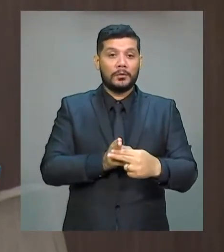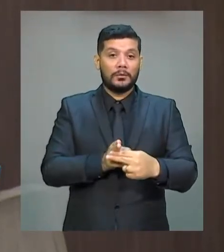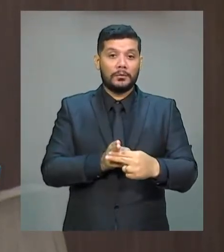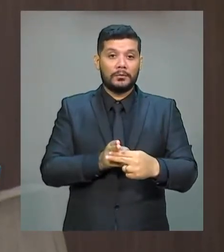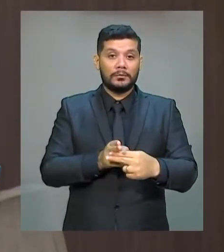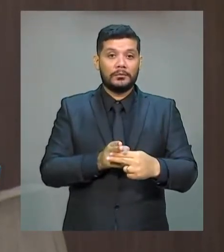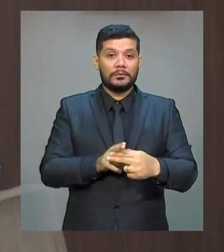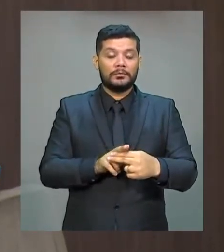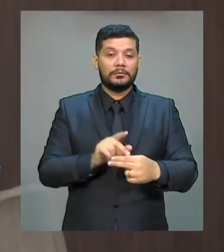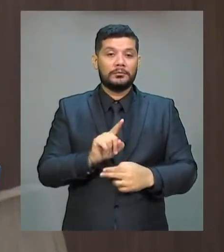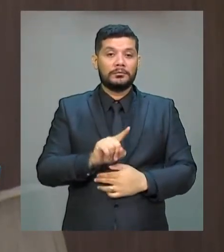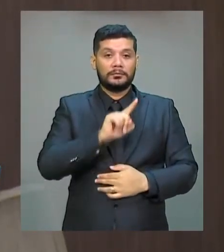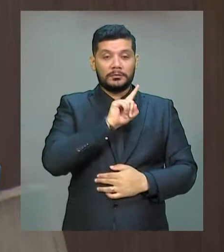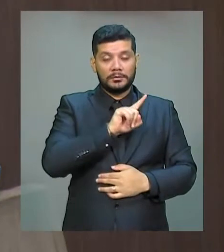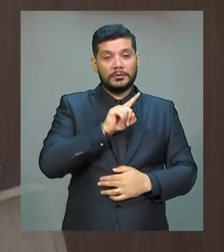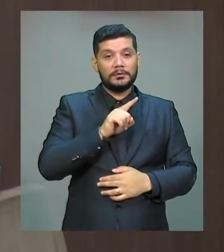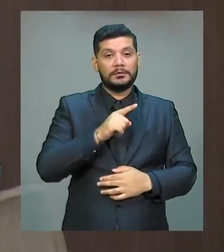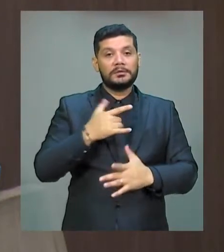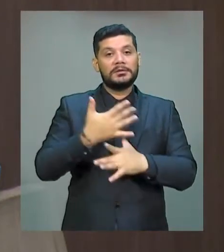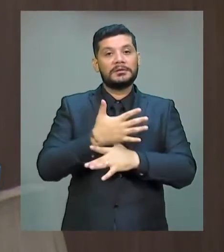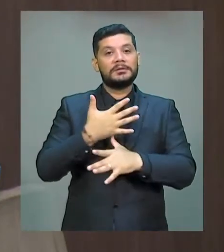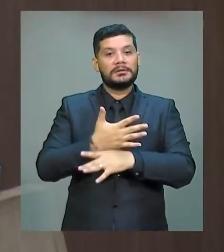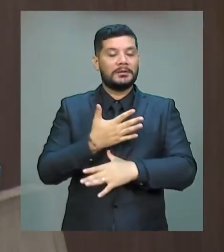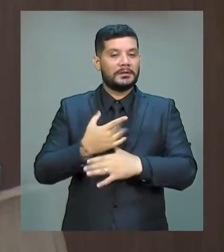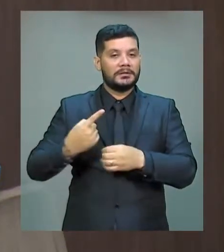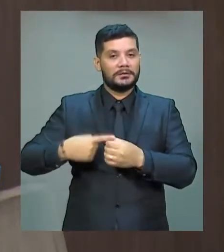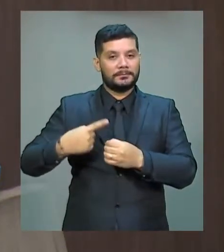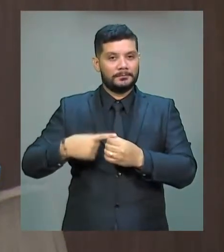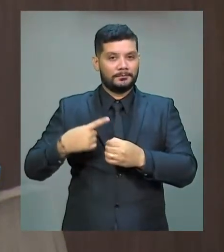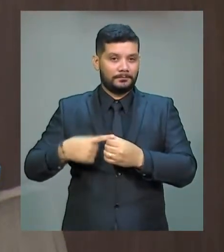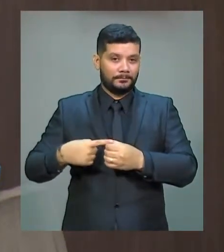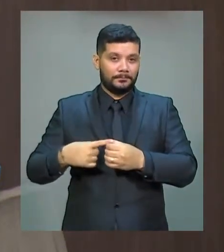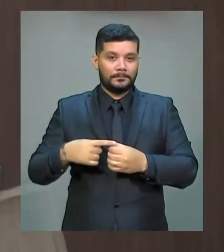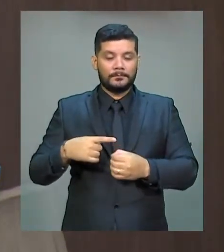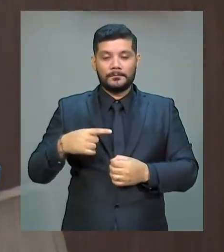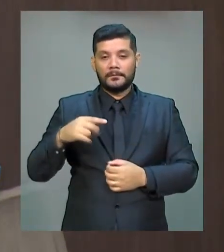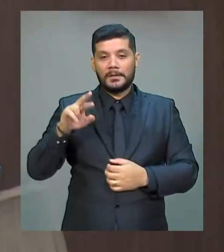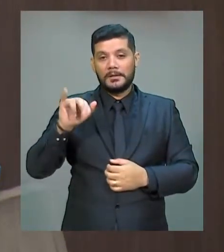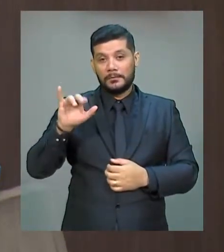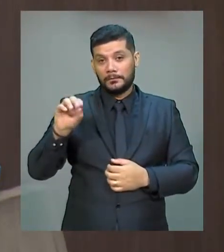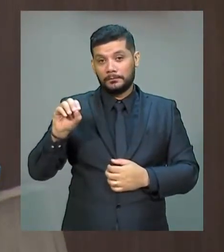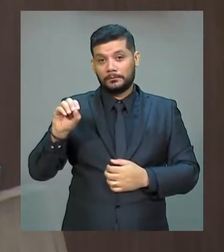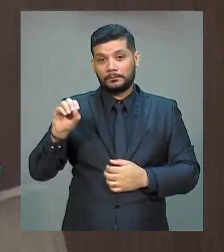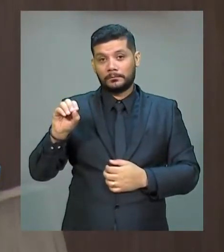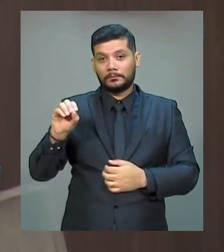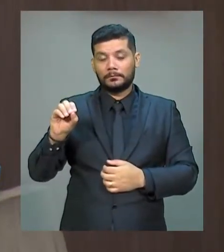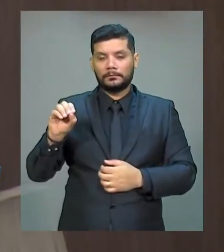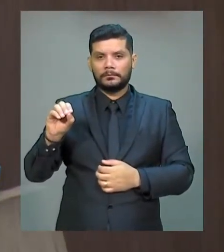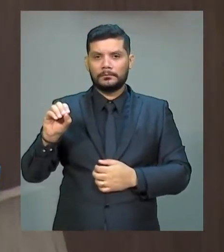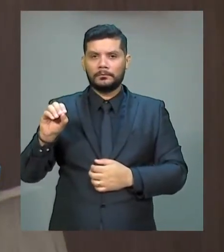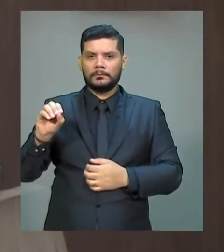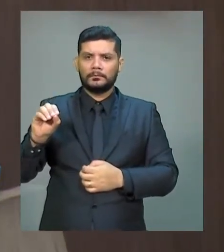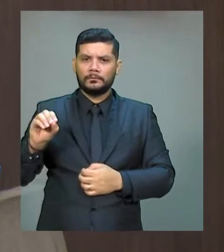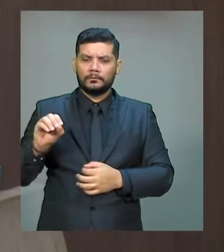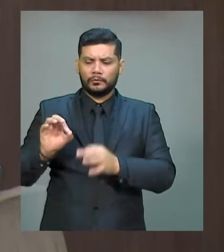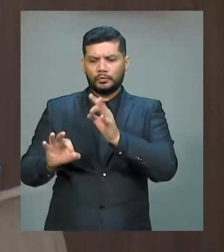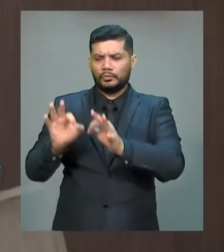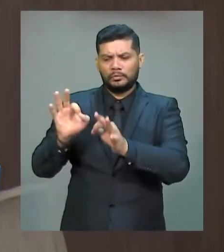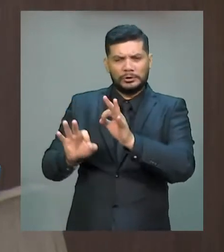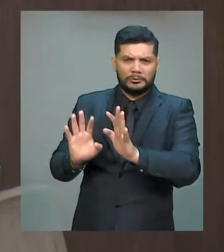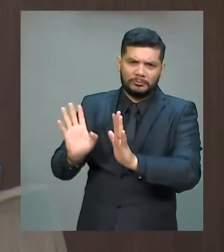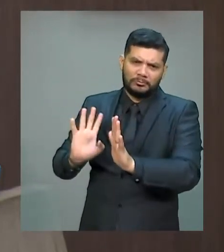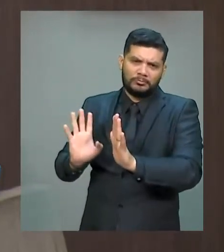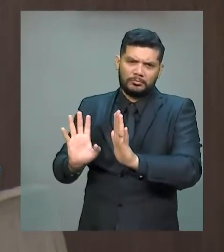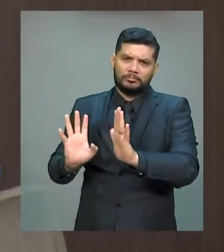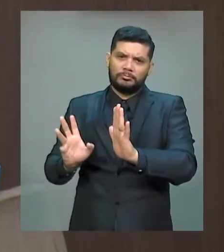cidade natal, Petrópolis. Não foi julgado porque a justiça permitiu prescrever o crime.